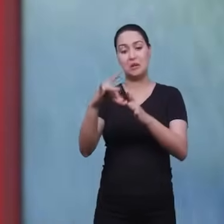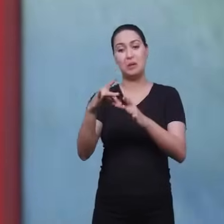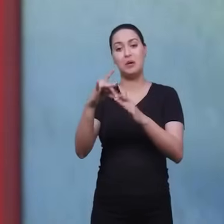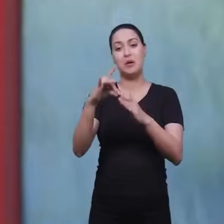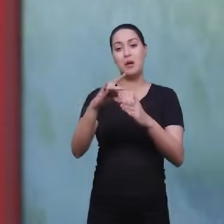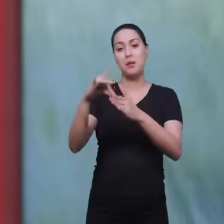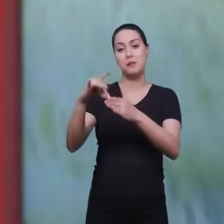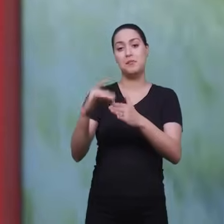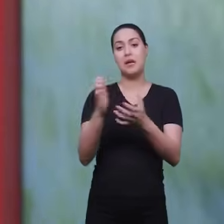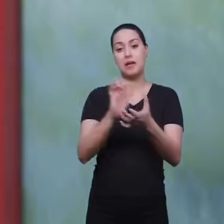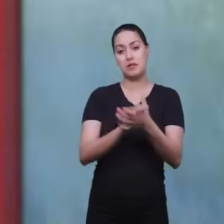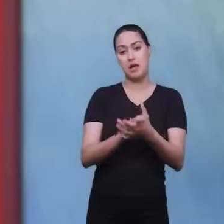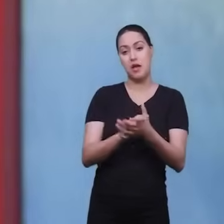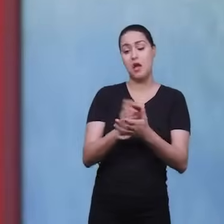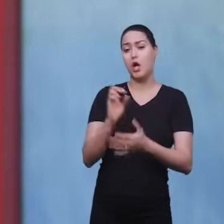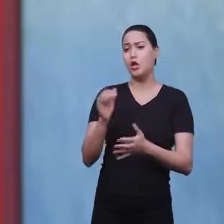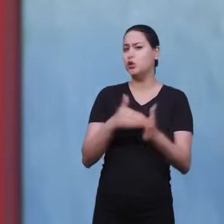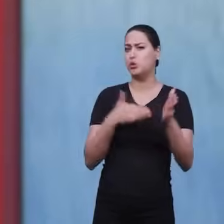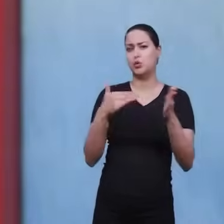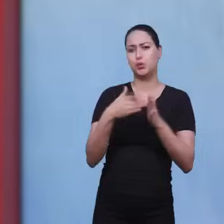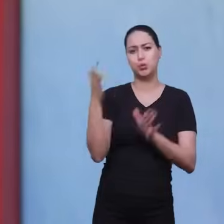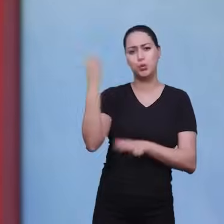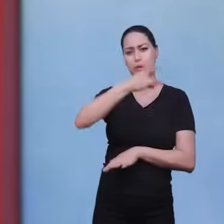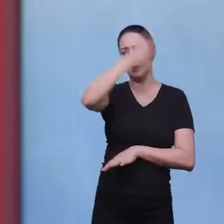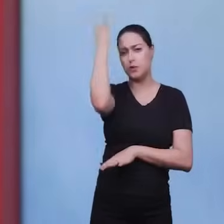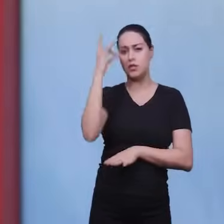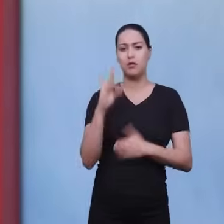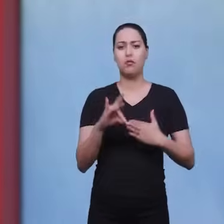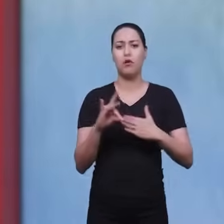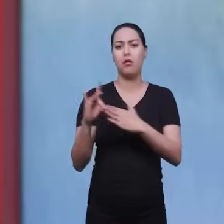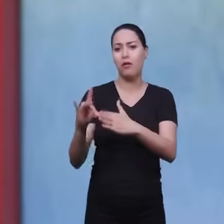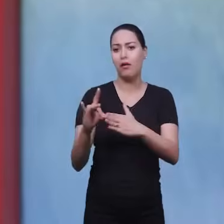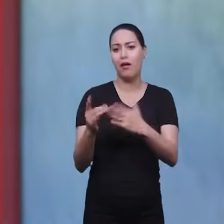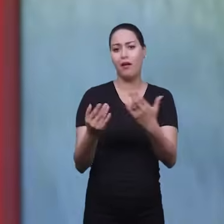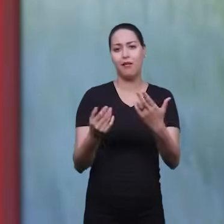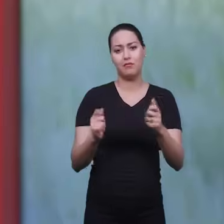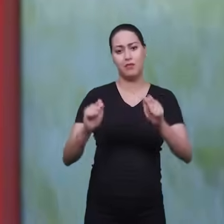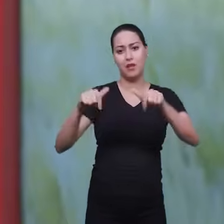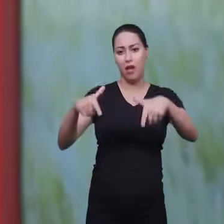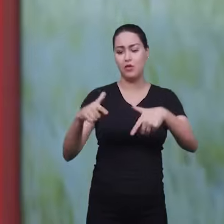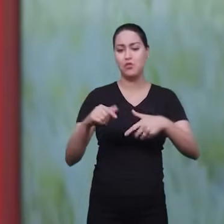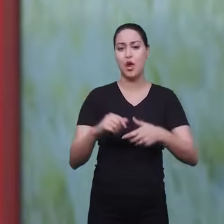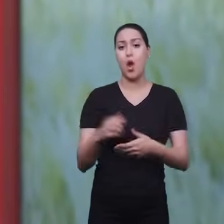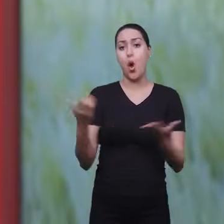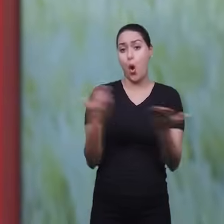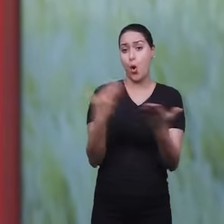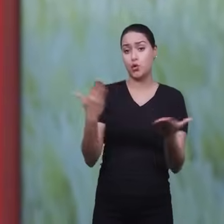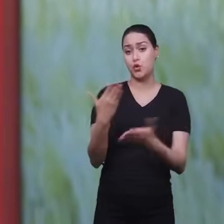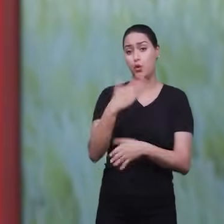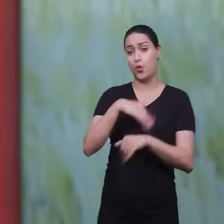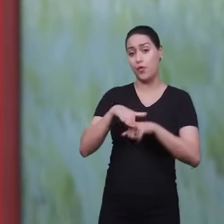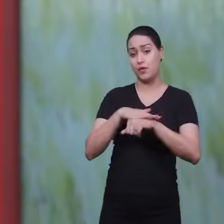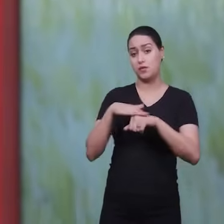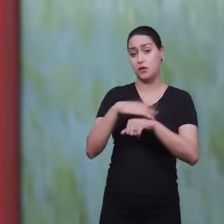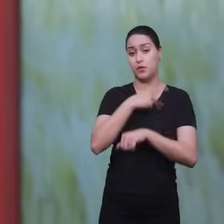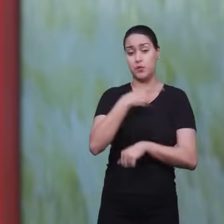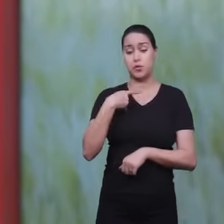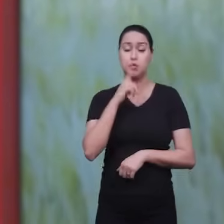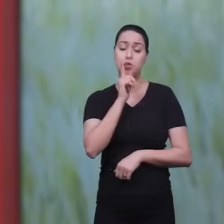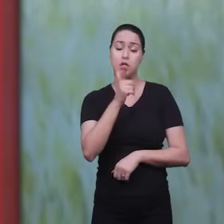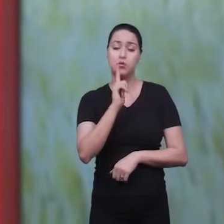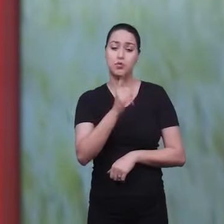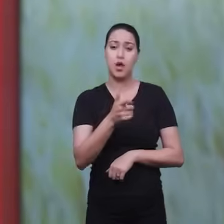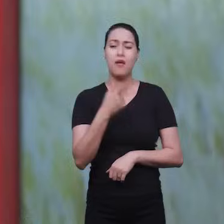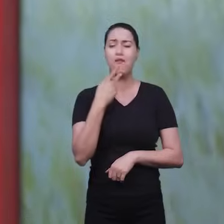não fazer nada disso porque o espírito santo que faz sabe que eu tava pensando mesmo hoje falando assim sabe qual a questão